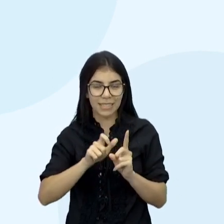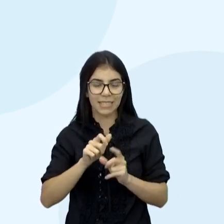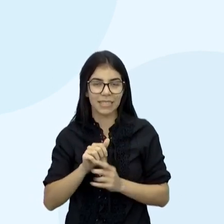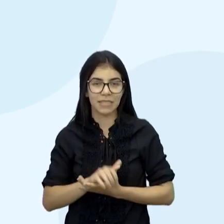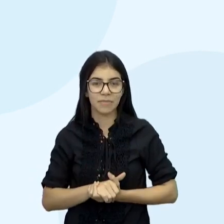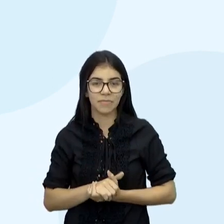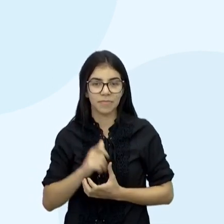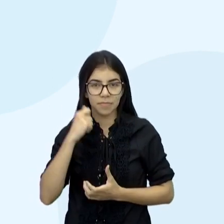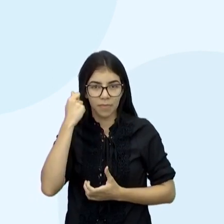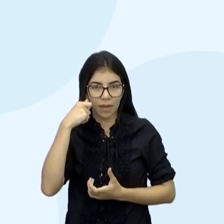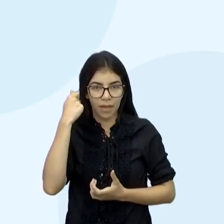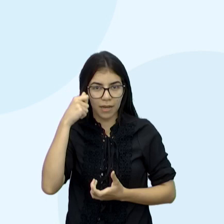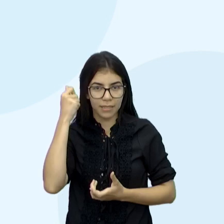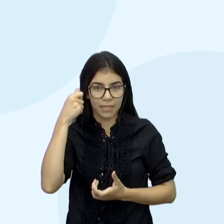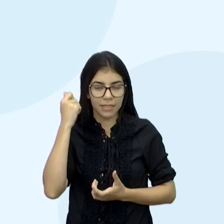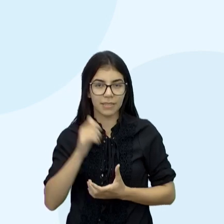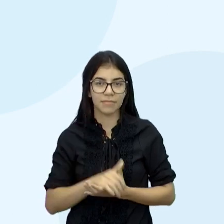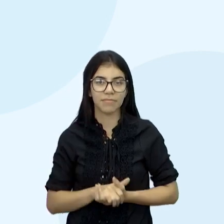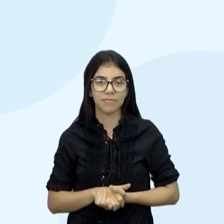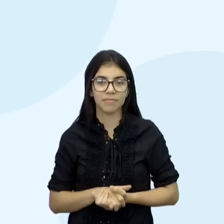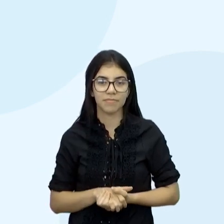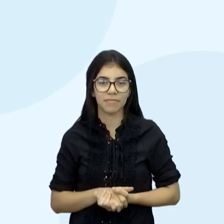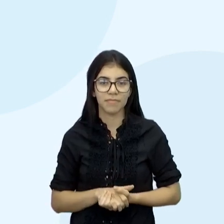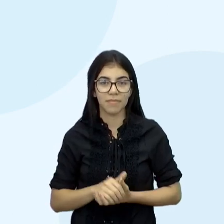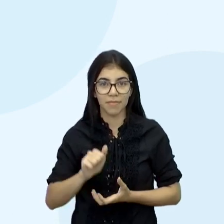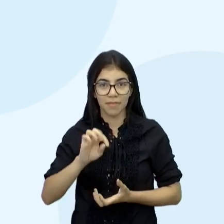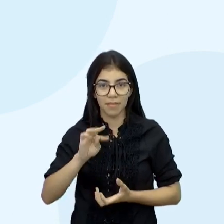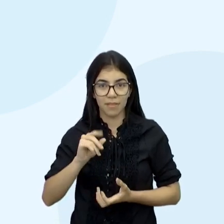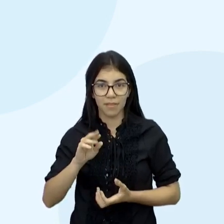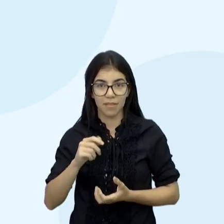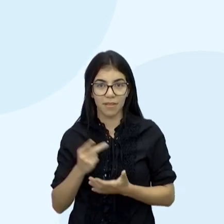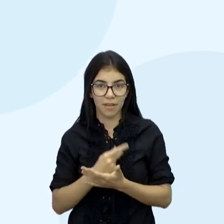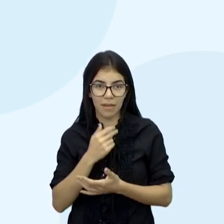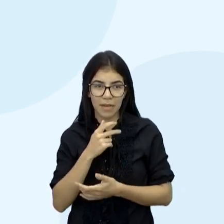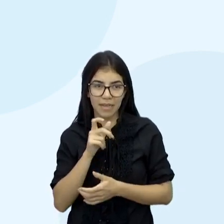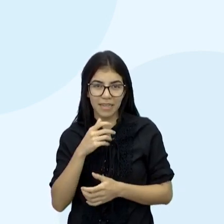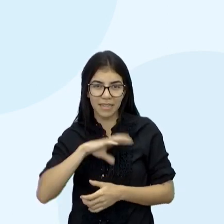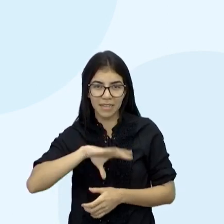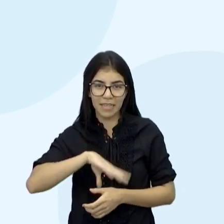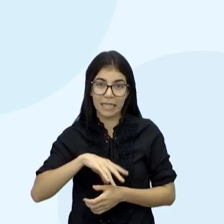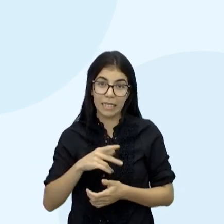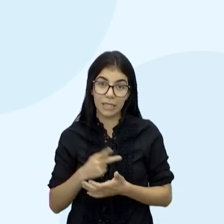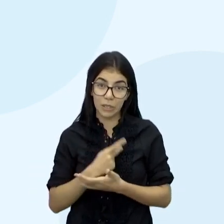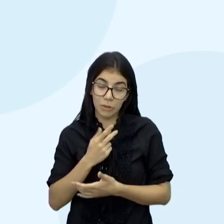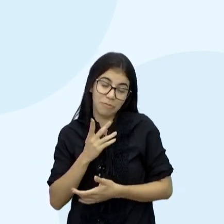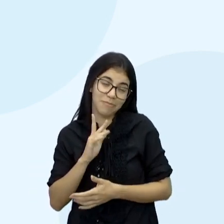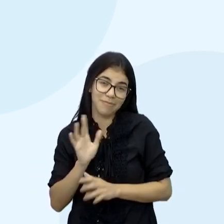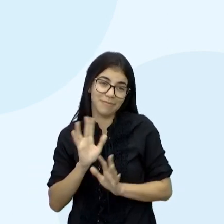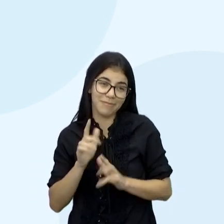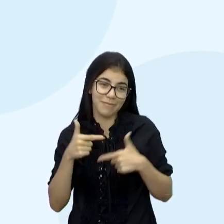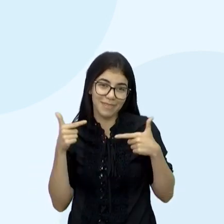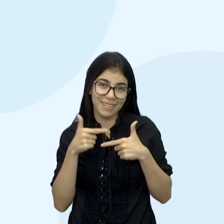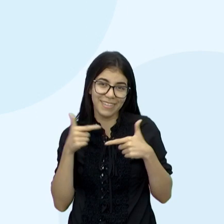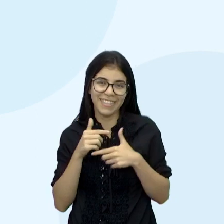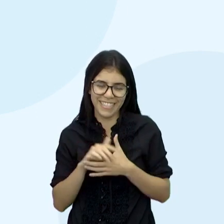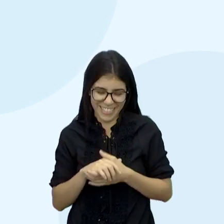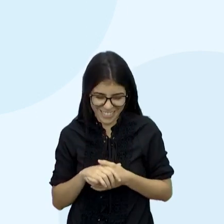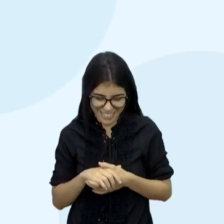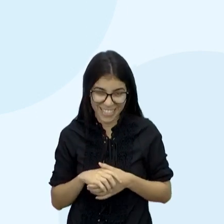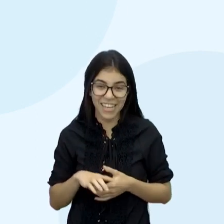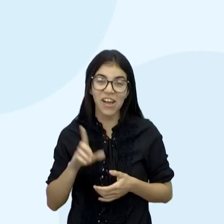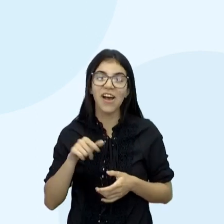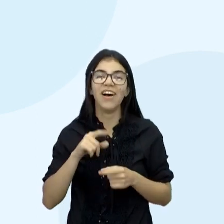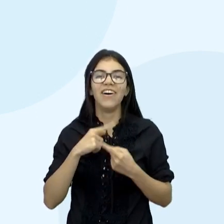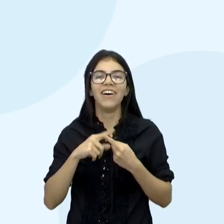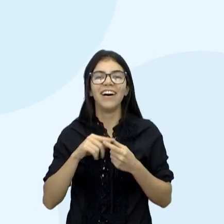caso. É atriz, acho que fala, né? Não é atora, né? Mas ok, falei coisa errada de português, me corrigi. Todo mundo rindo, até a Carol tá rindo. É